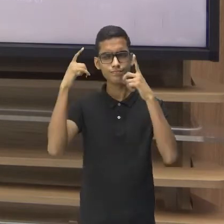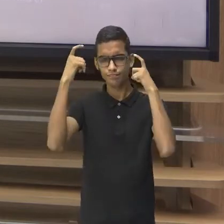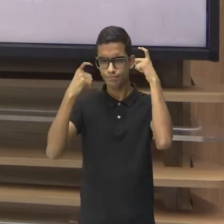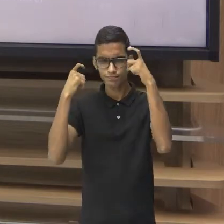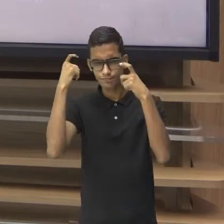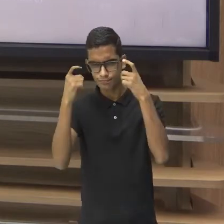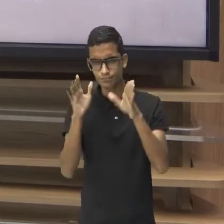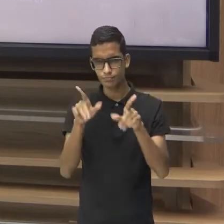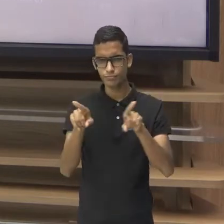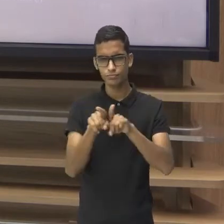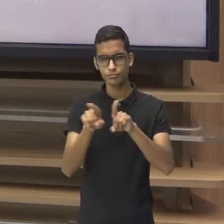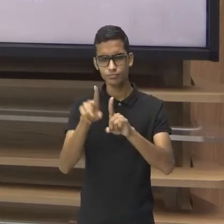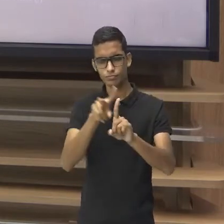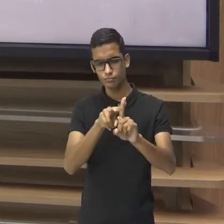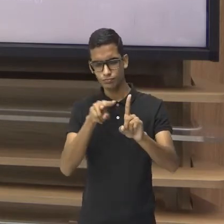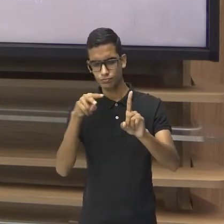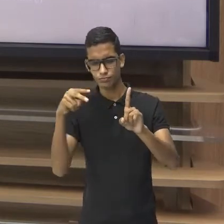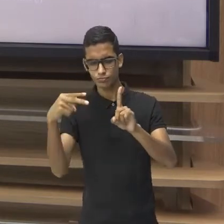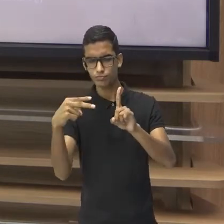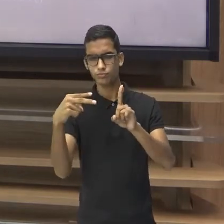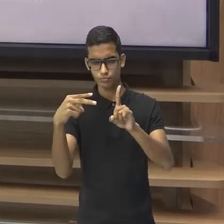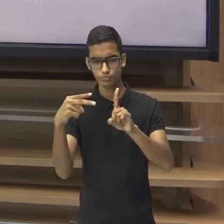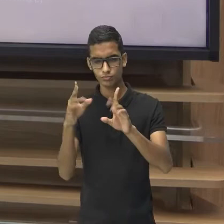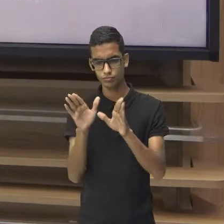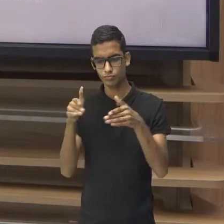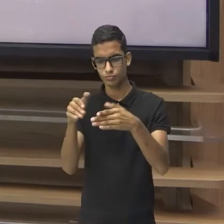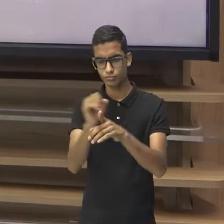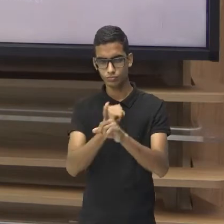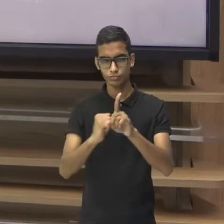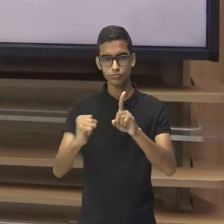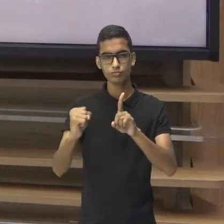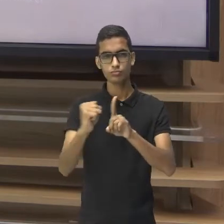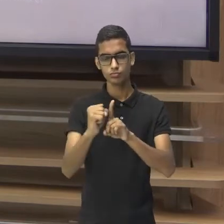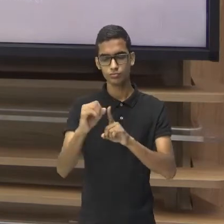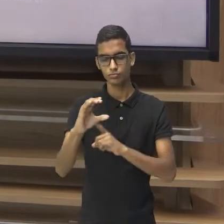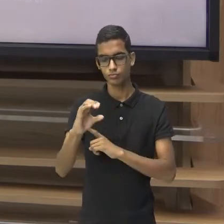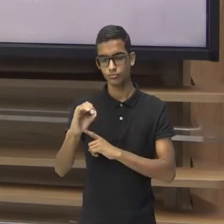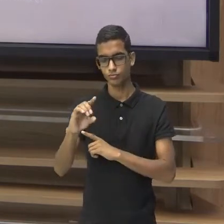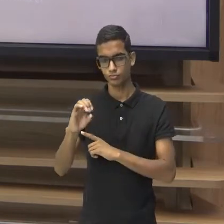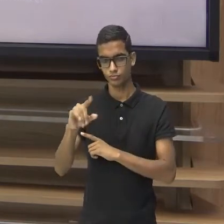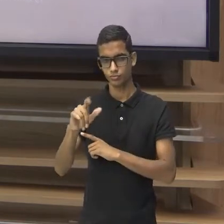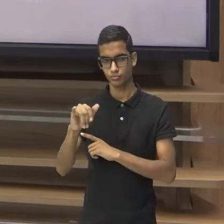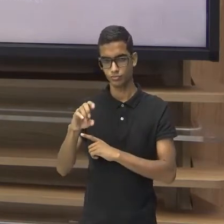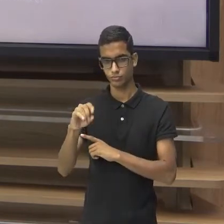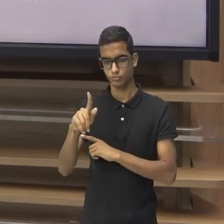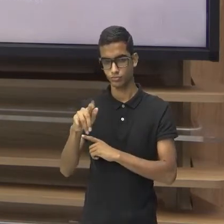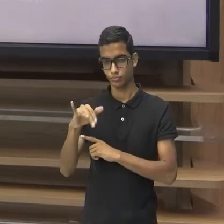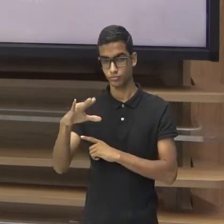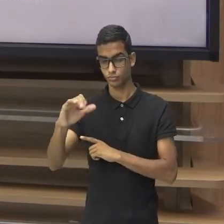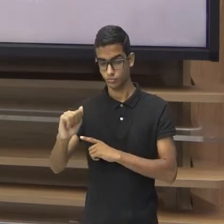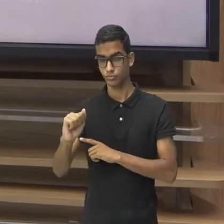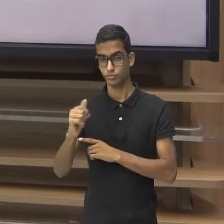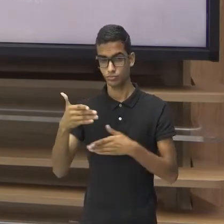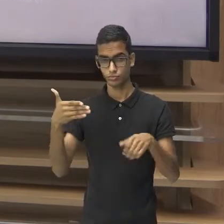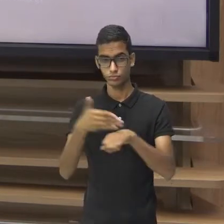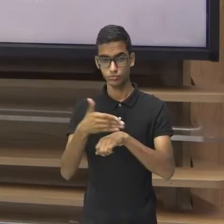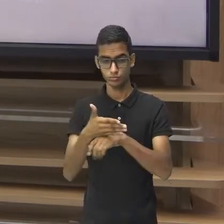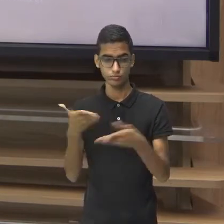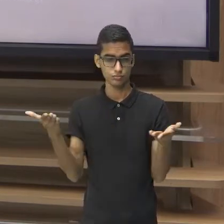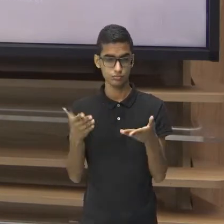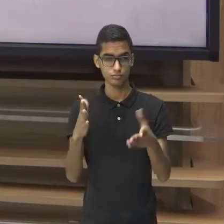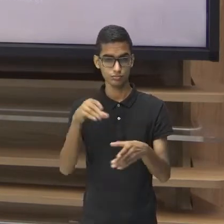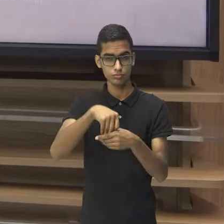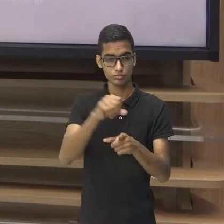uma visão bem sociológica de algo que está presente na nossa sociedade e que nós